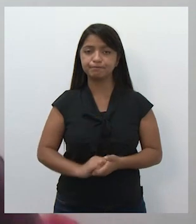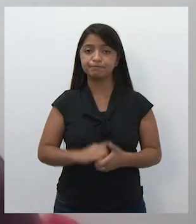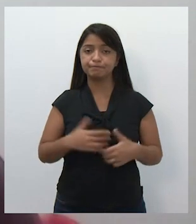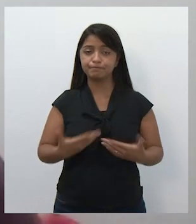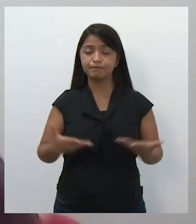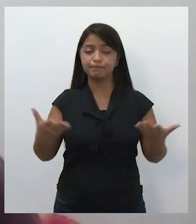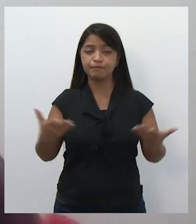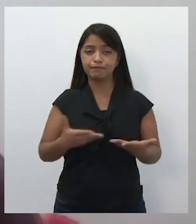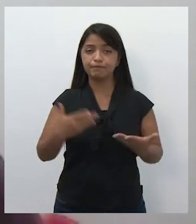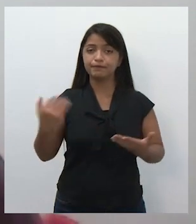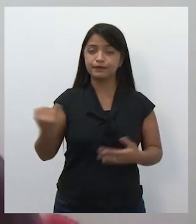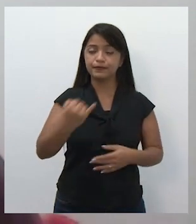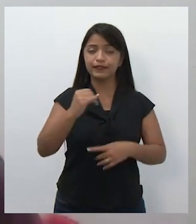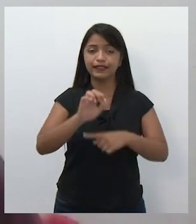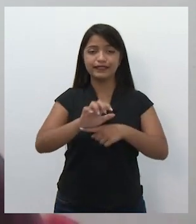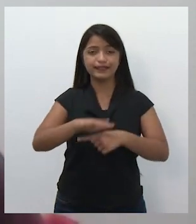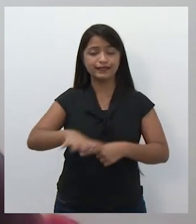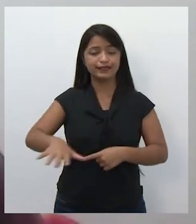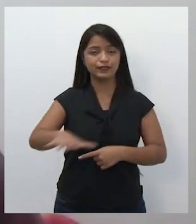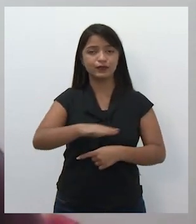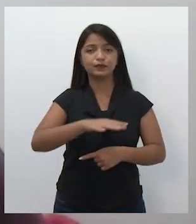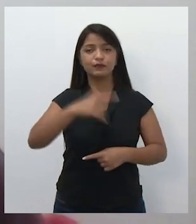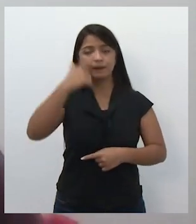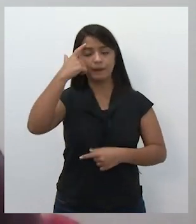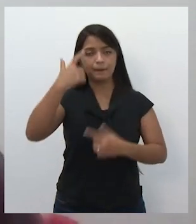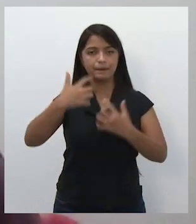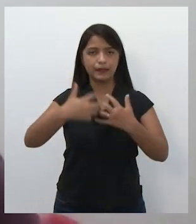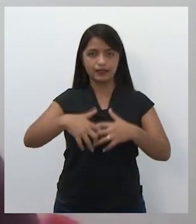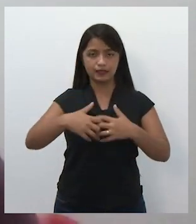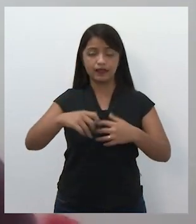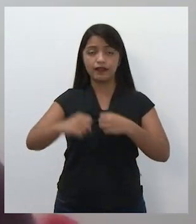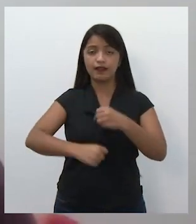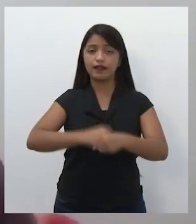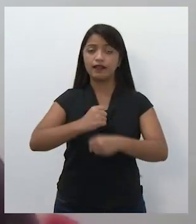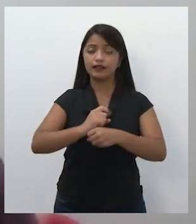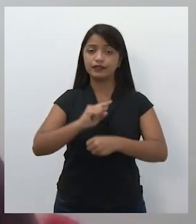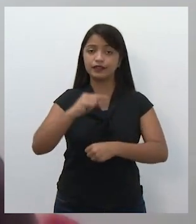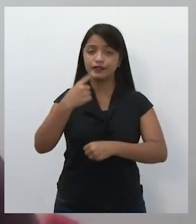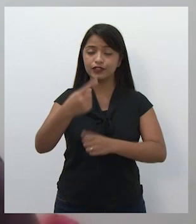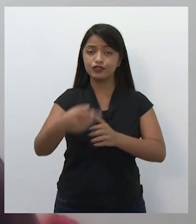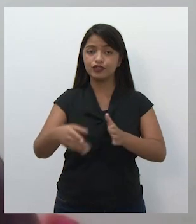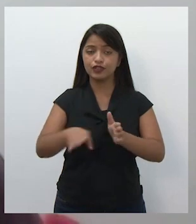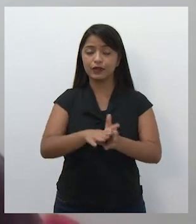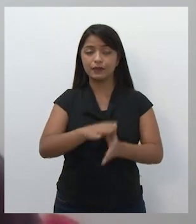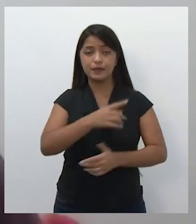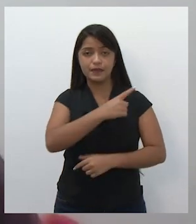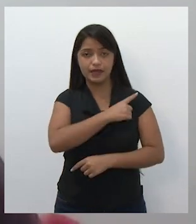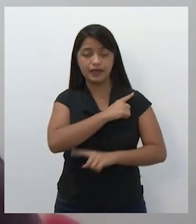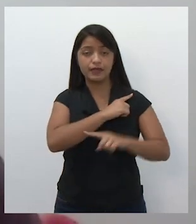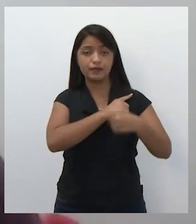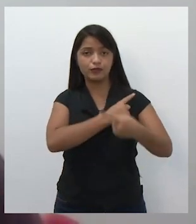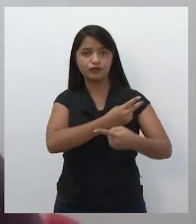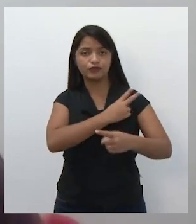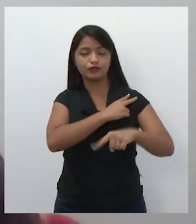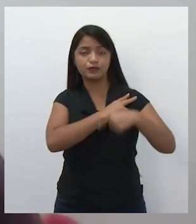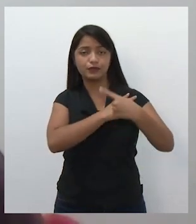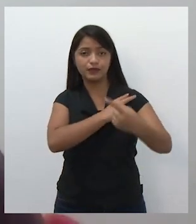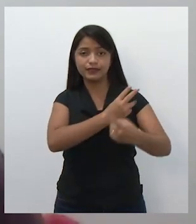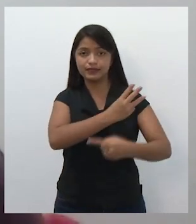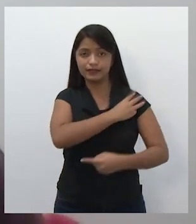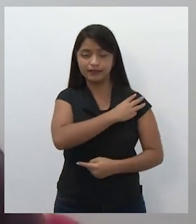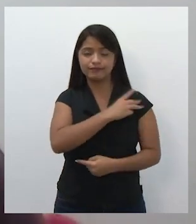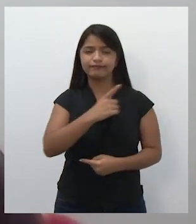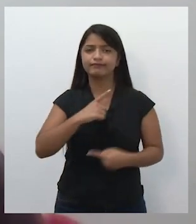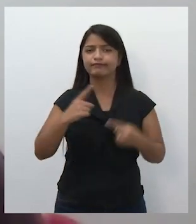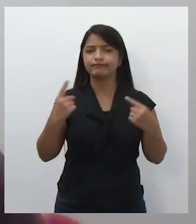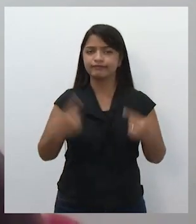rede toda agora pensar nesse material, né? Ele chega da primeira série ano que vem, depois a segunda, depois a terceira, a gente tem uma série de desafios. E o